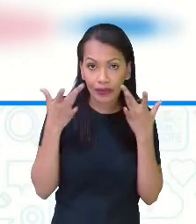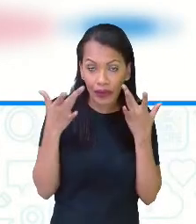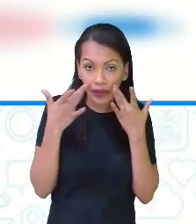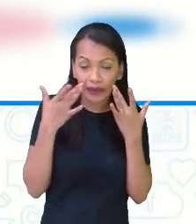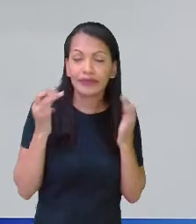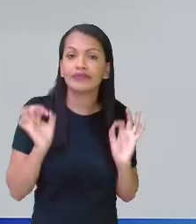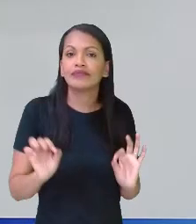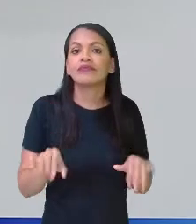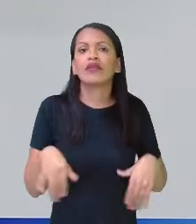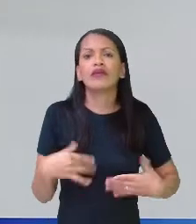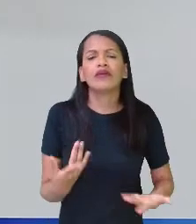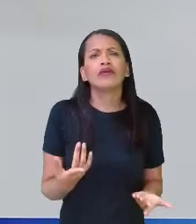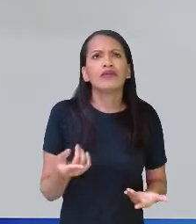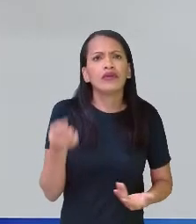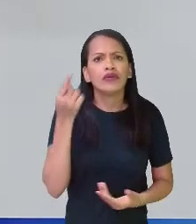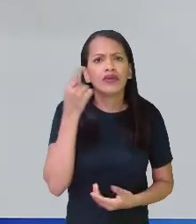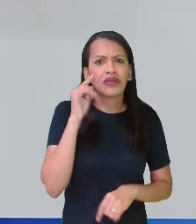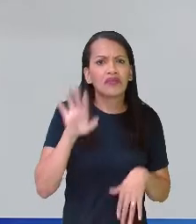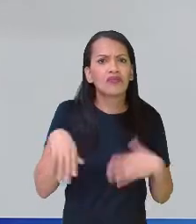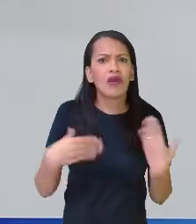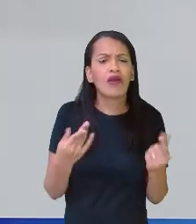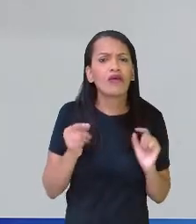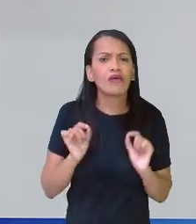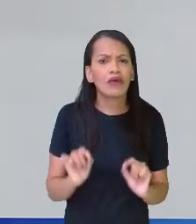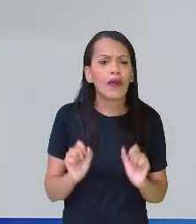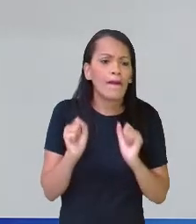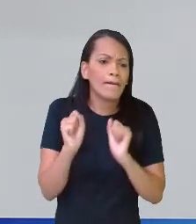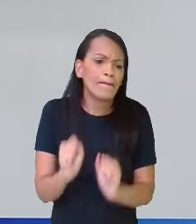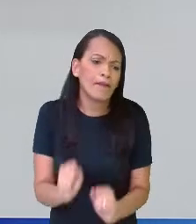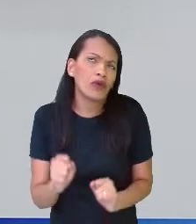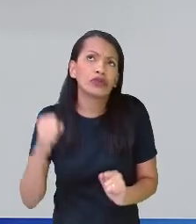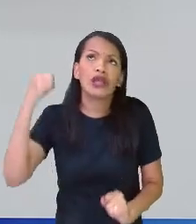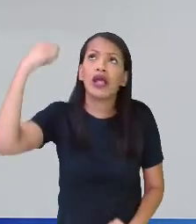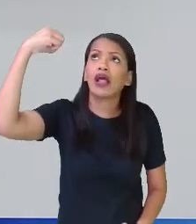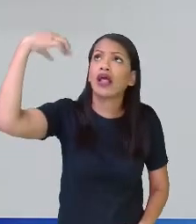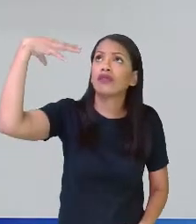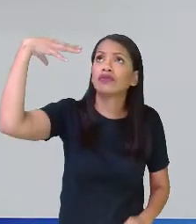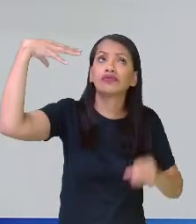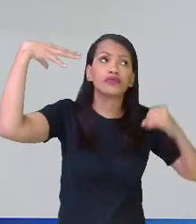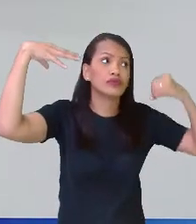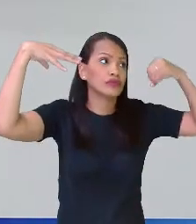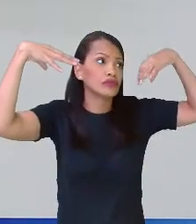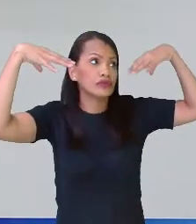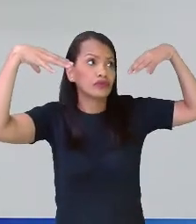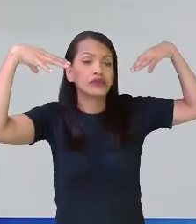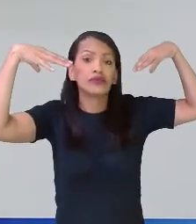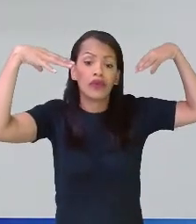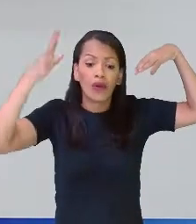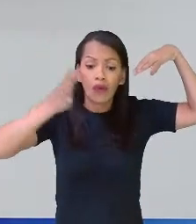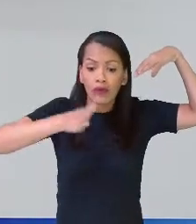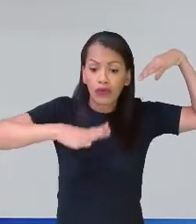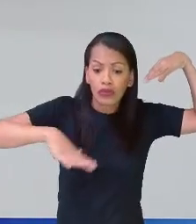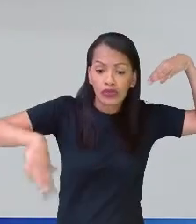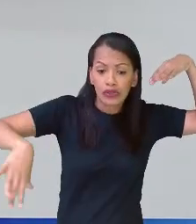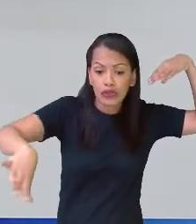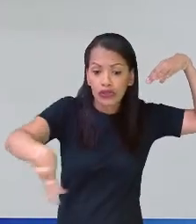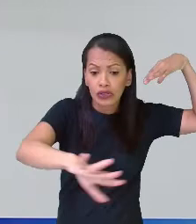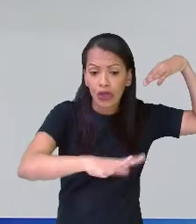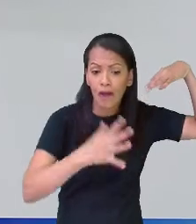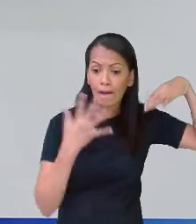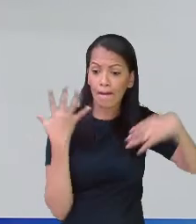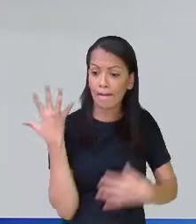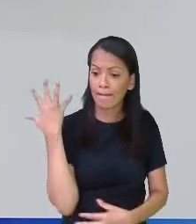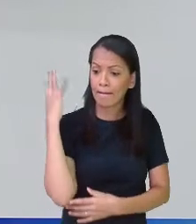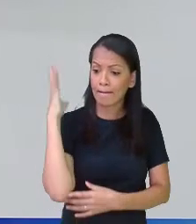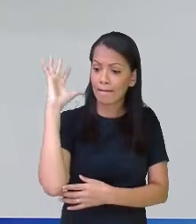questão. E que itens são esses? Pode ser a luz, pode ser o espaço ornamentado com árvores,